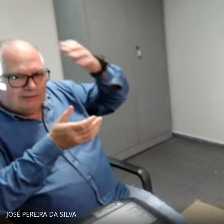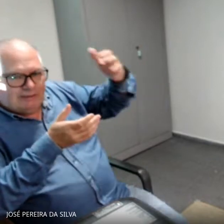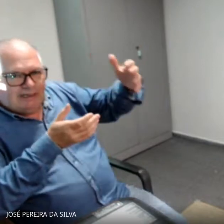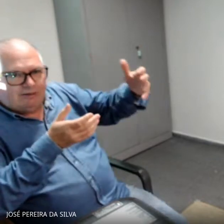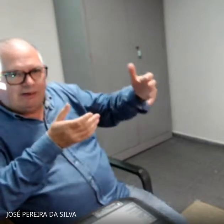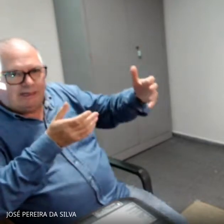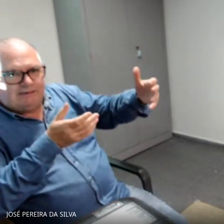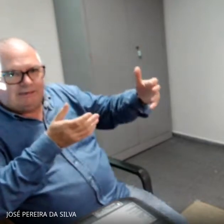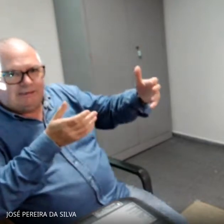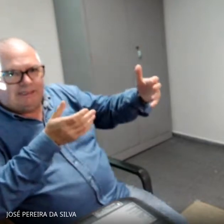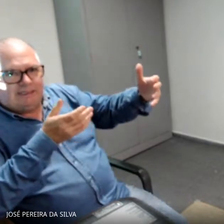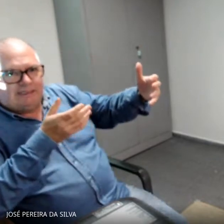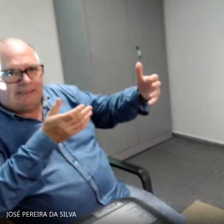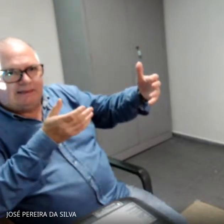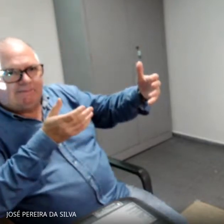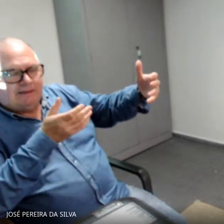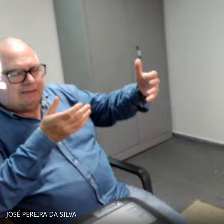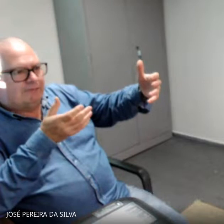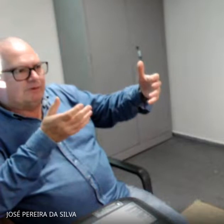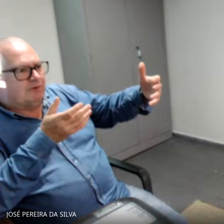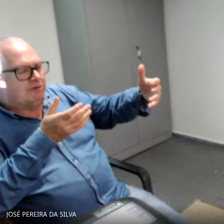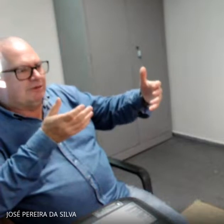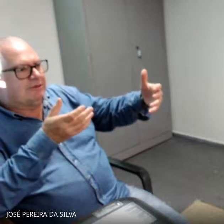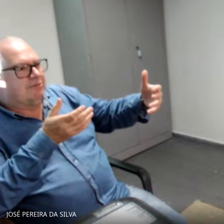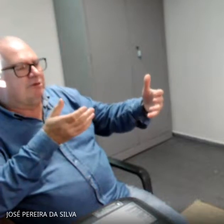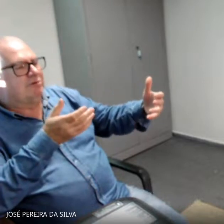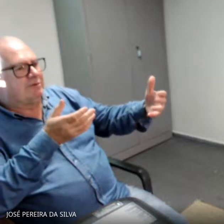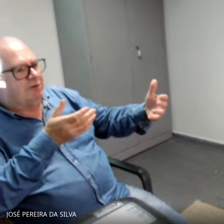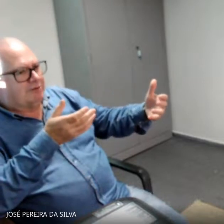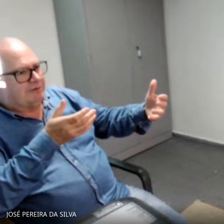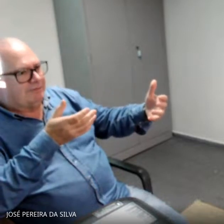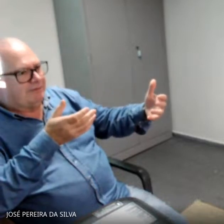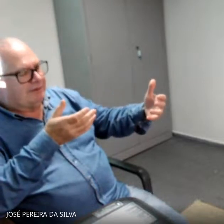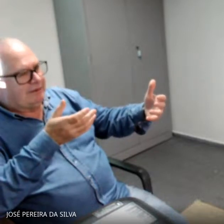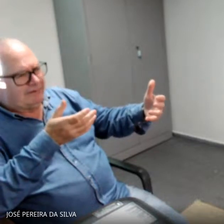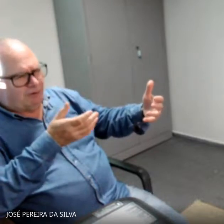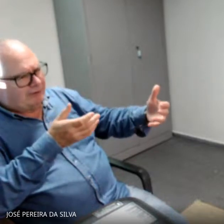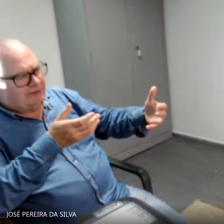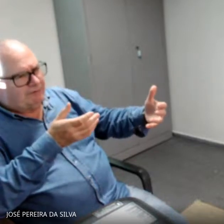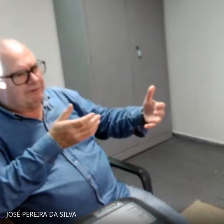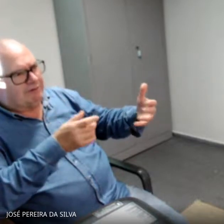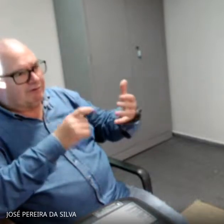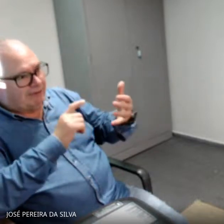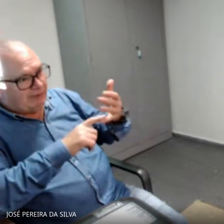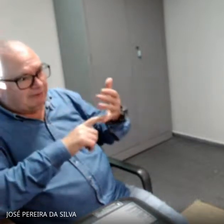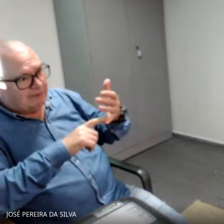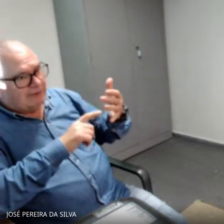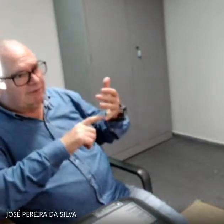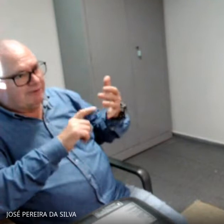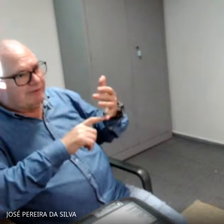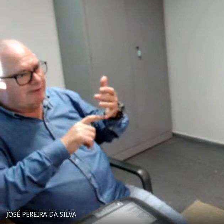autocura, ele coloca isso assim que as pessoas estão utilizando muito antibiótico. Ele é contra isso mesmo, por isso dos